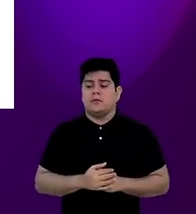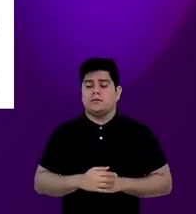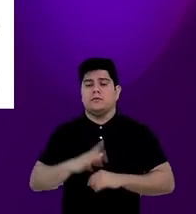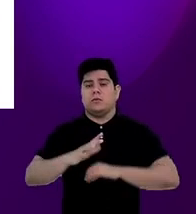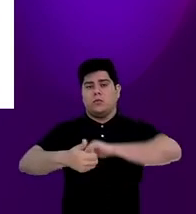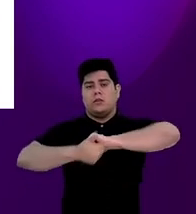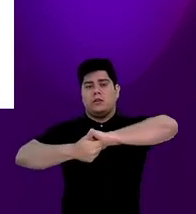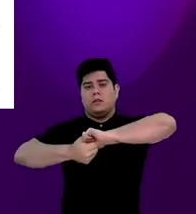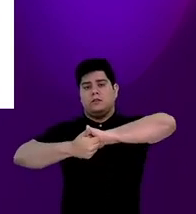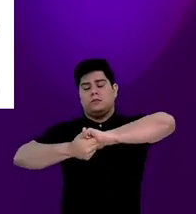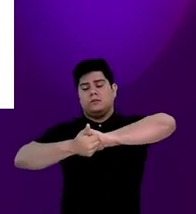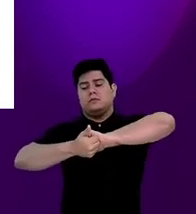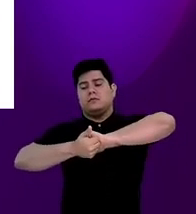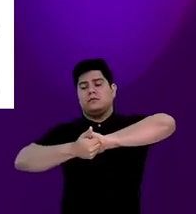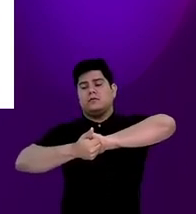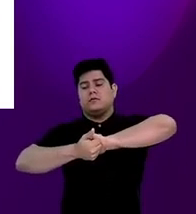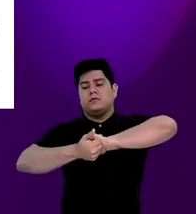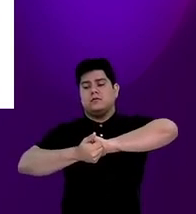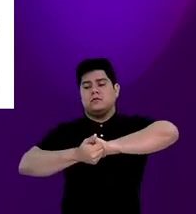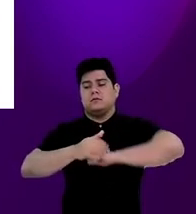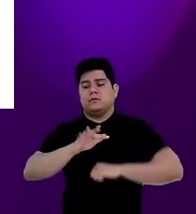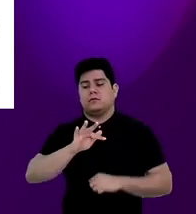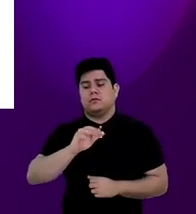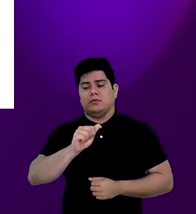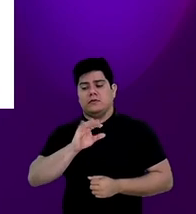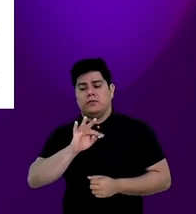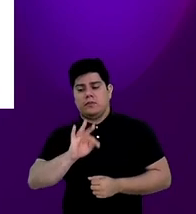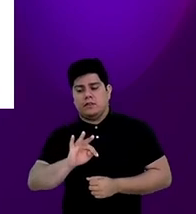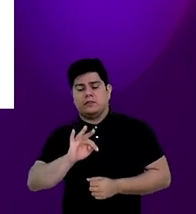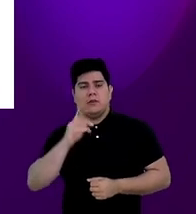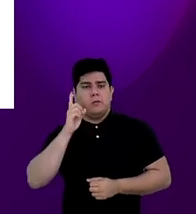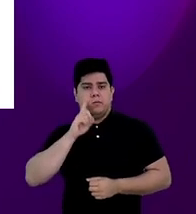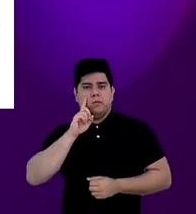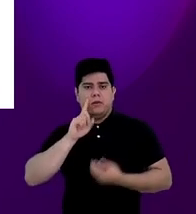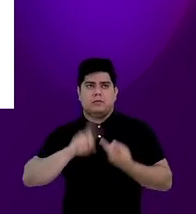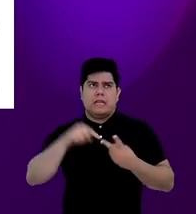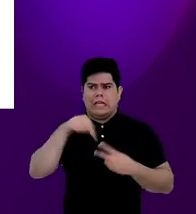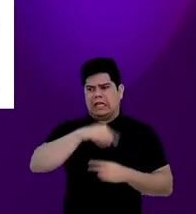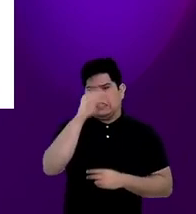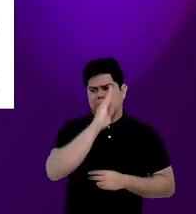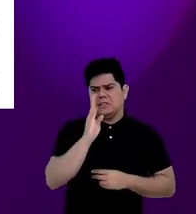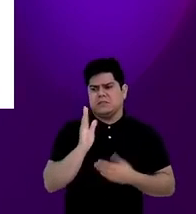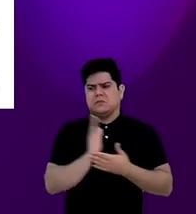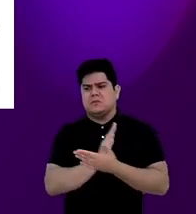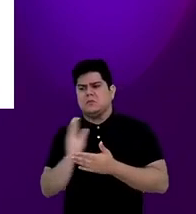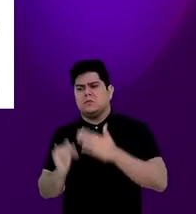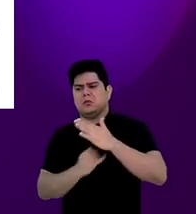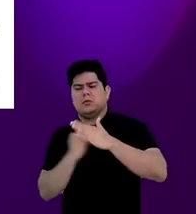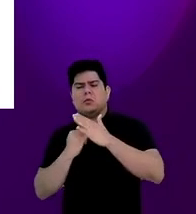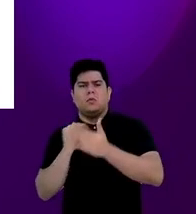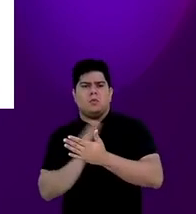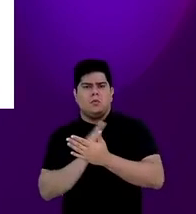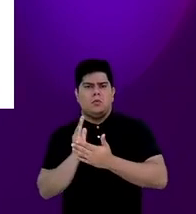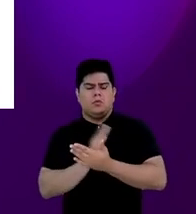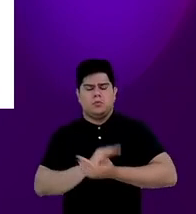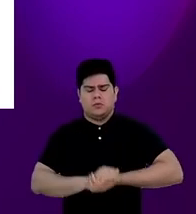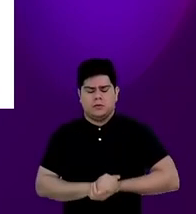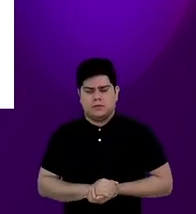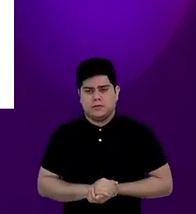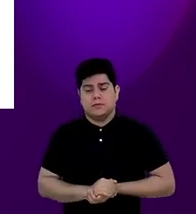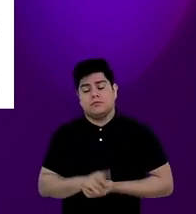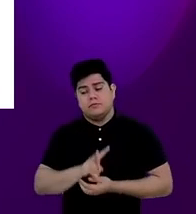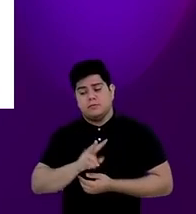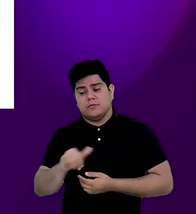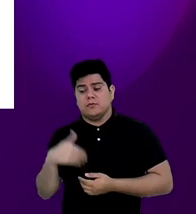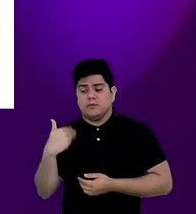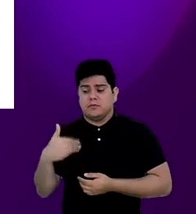qualidade do FACT nos Estados Unidos, aqui no Brasil algumas instituições, e também do JACE, e que vai